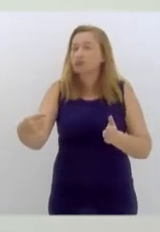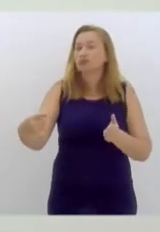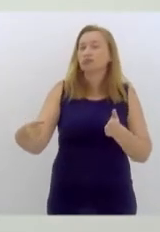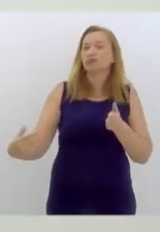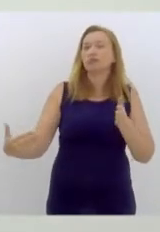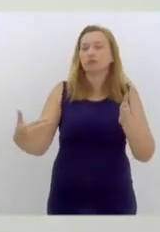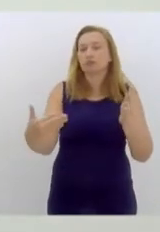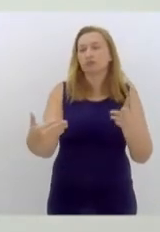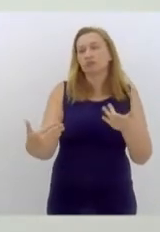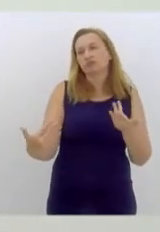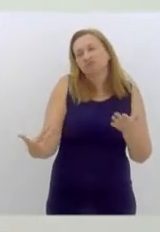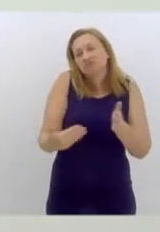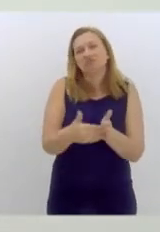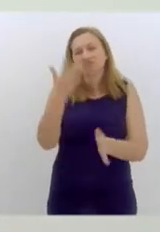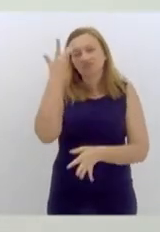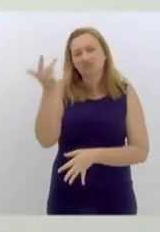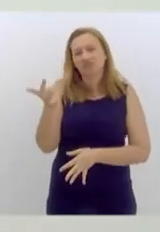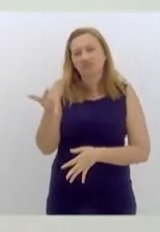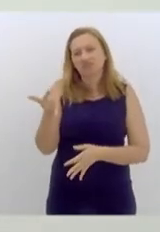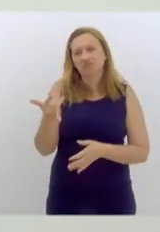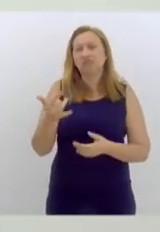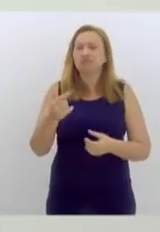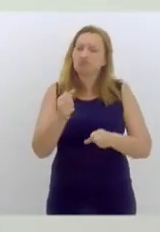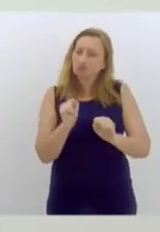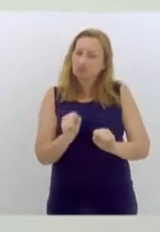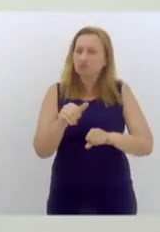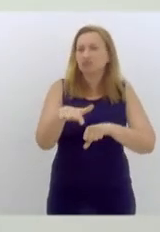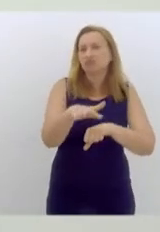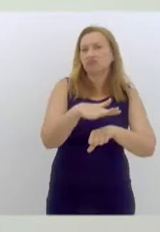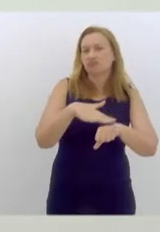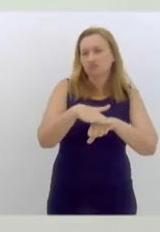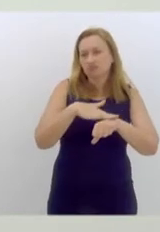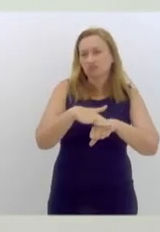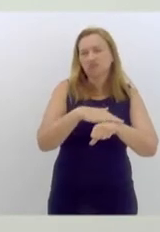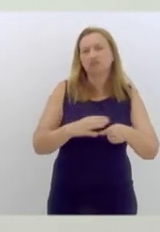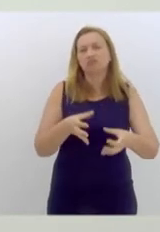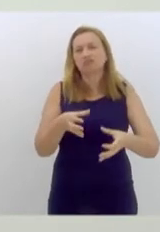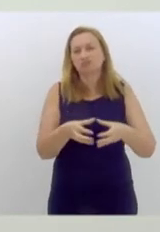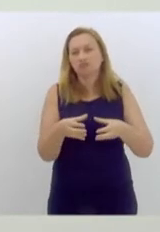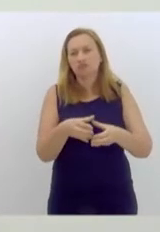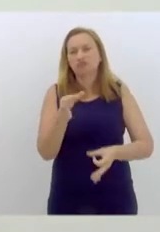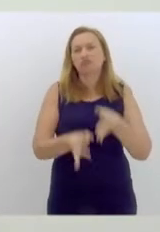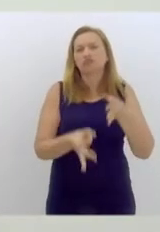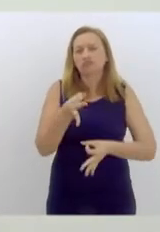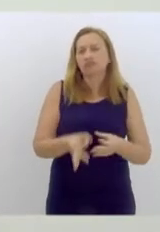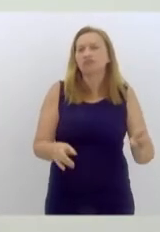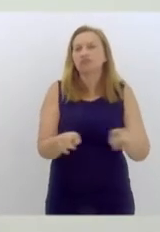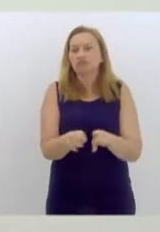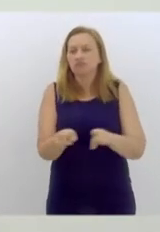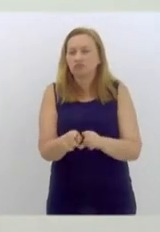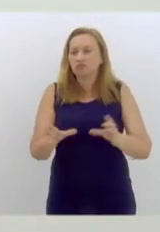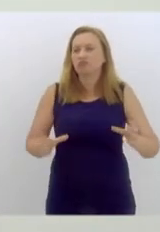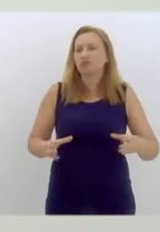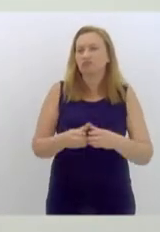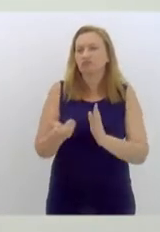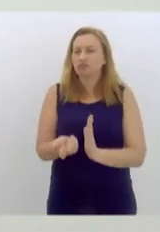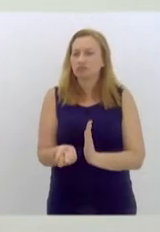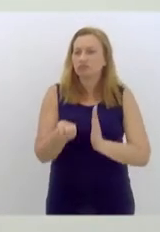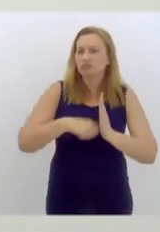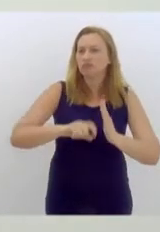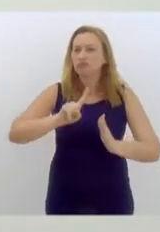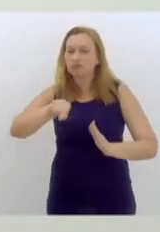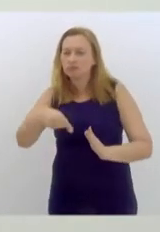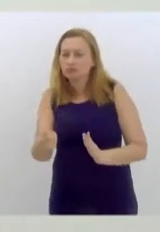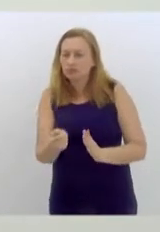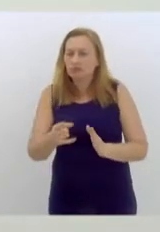amanhã para a gente conversar com a Comissão de Constituição e Justiça, com a Comissão de Tributação, e ao fazer o substitutivo que vai dar formato final a essa lei,